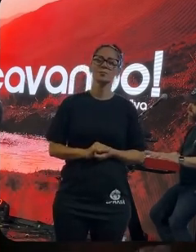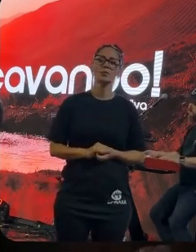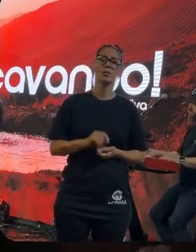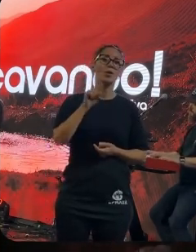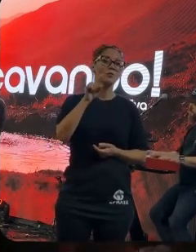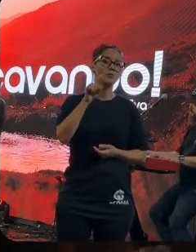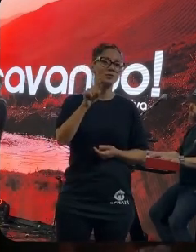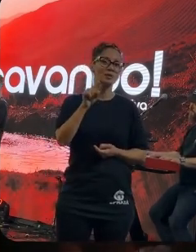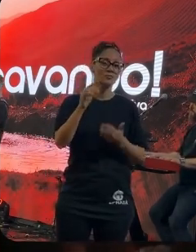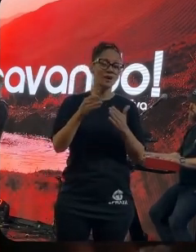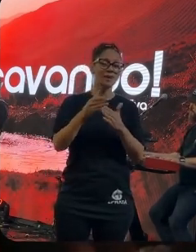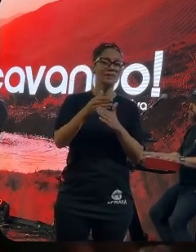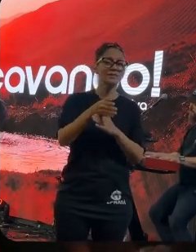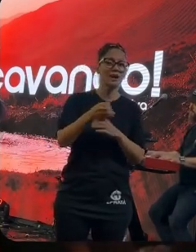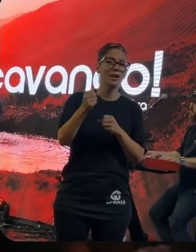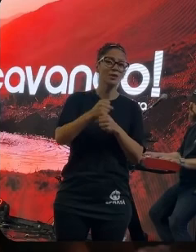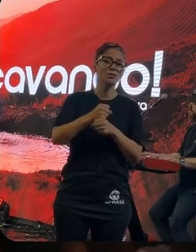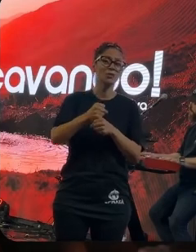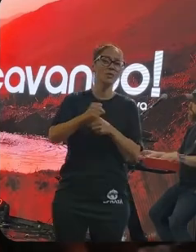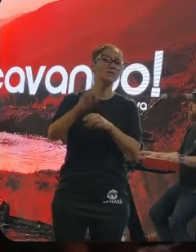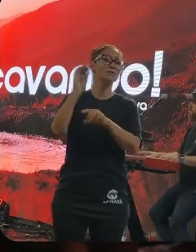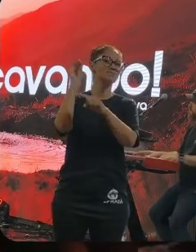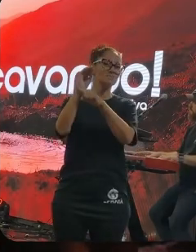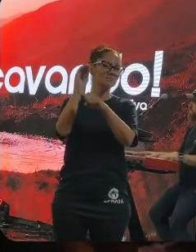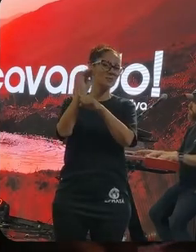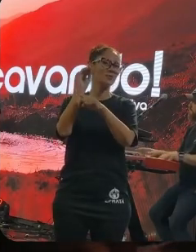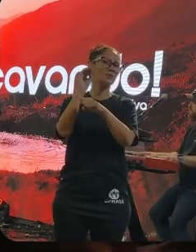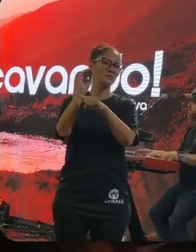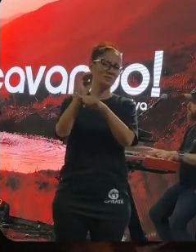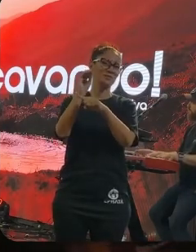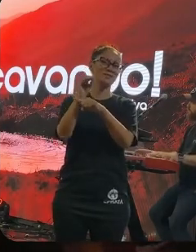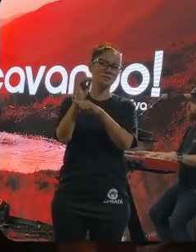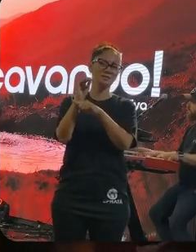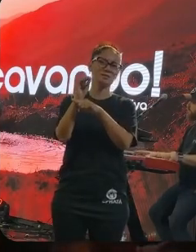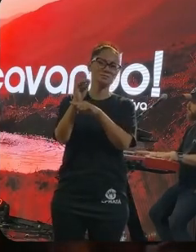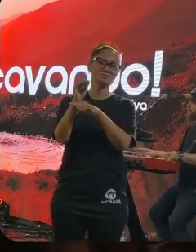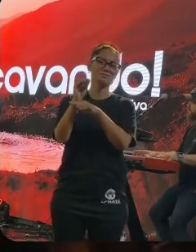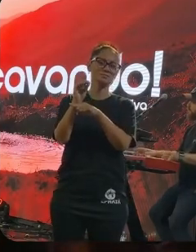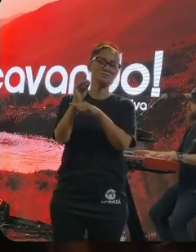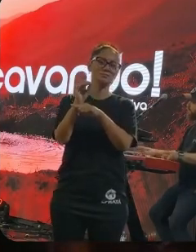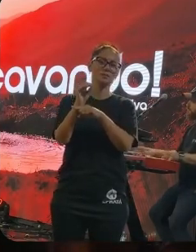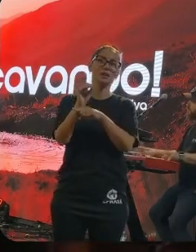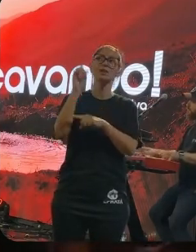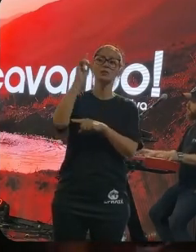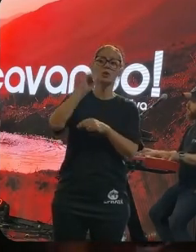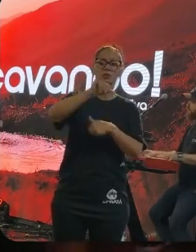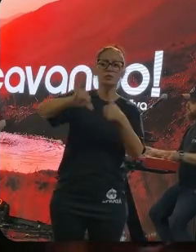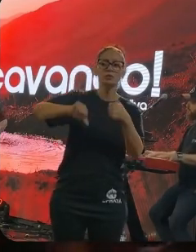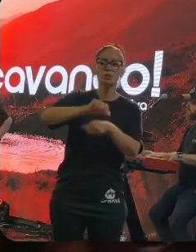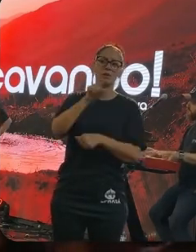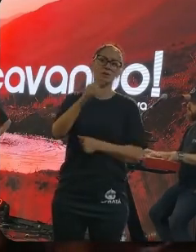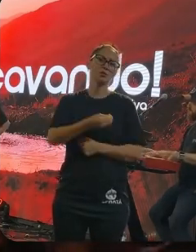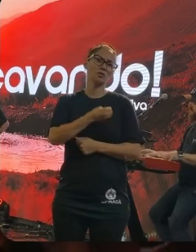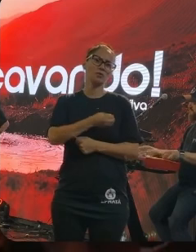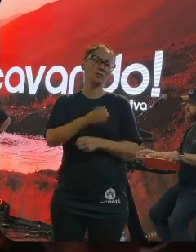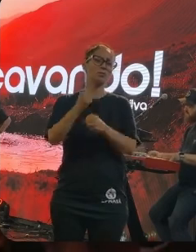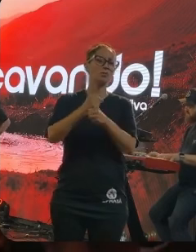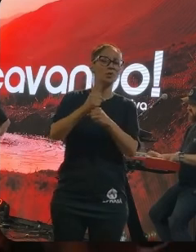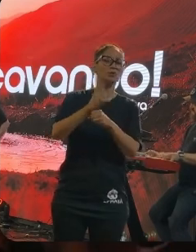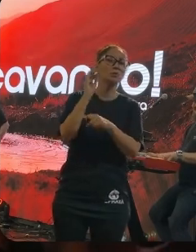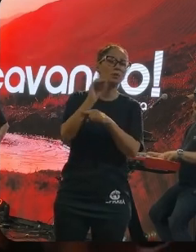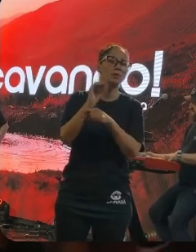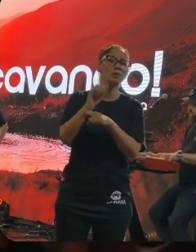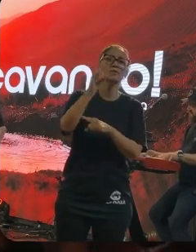você vai entrar no ano da provisão. E eu declaro sobre a tua vida que no ano da provisão você